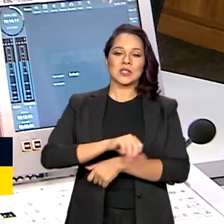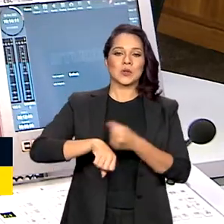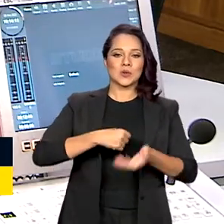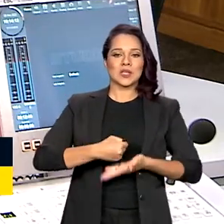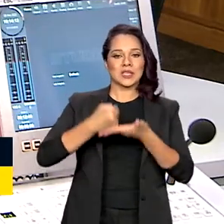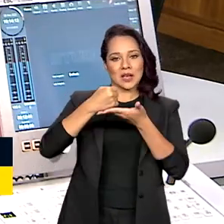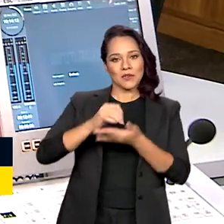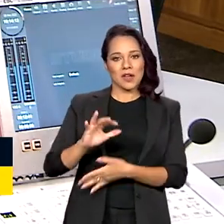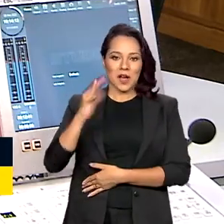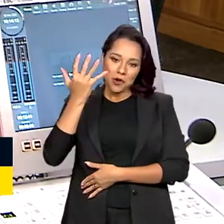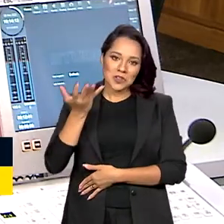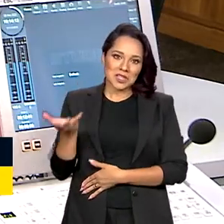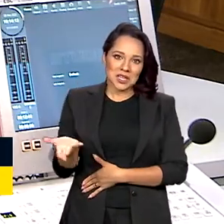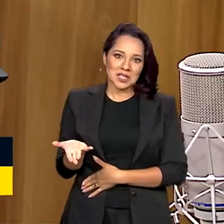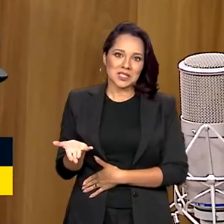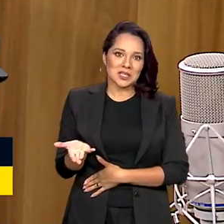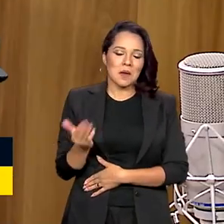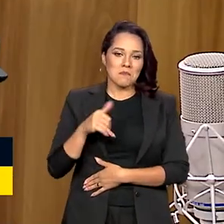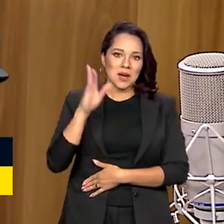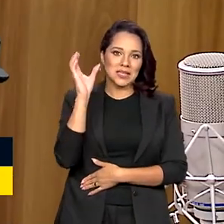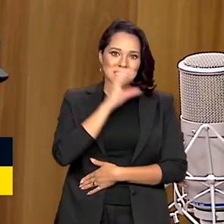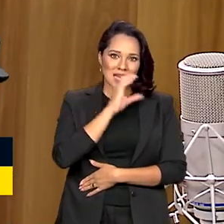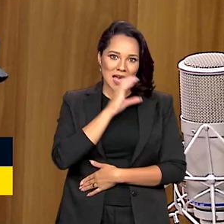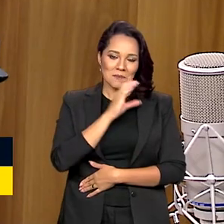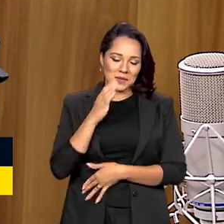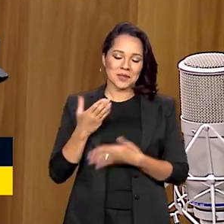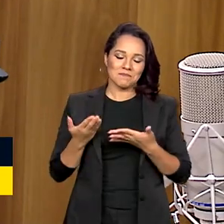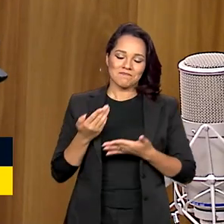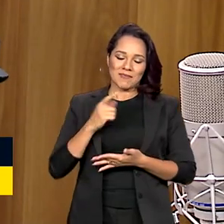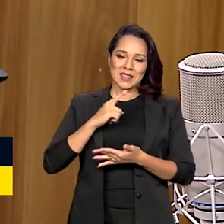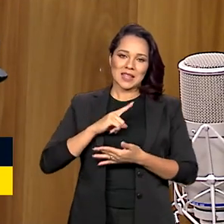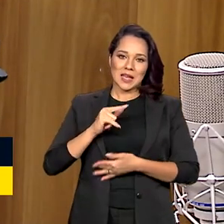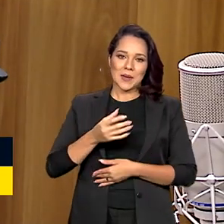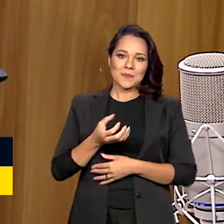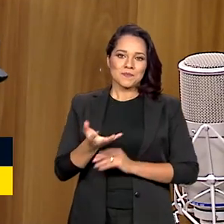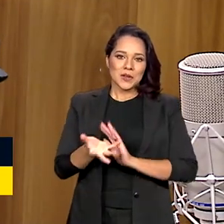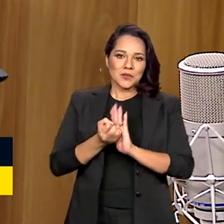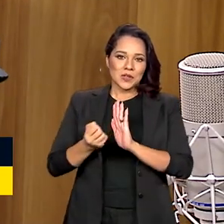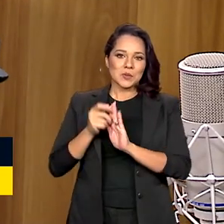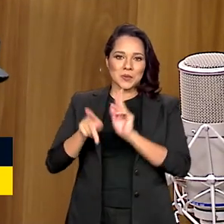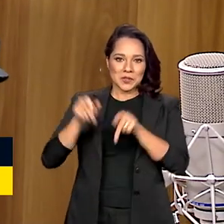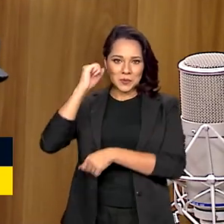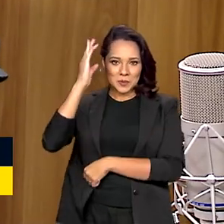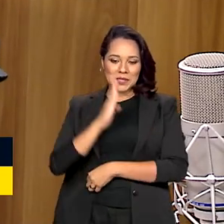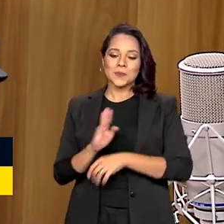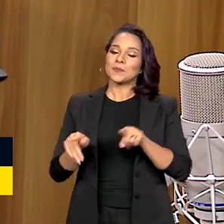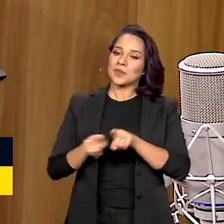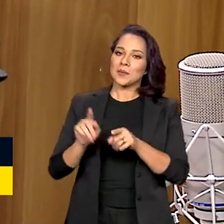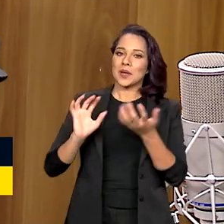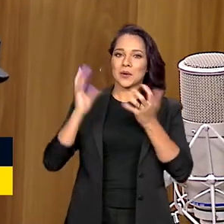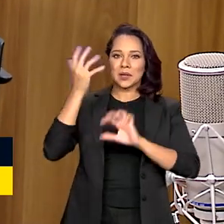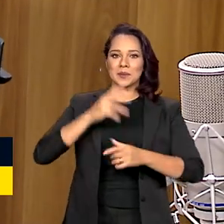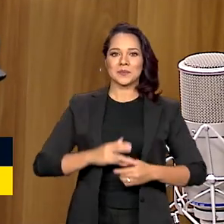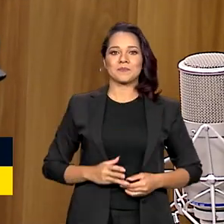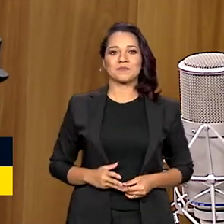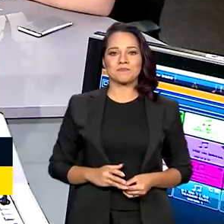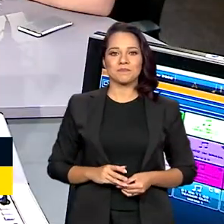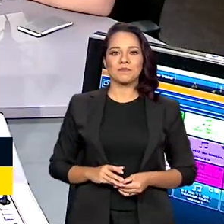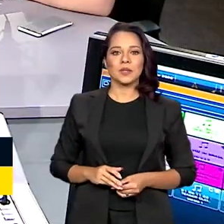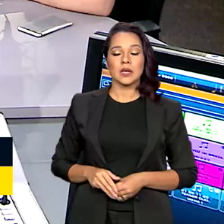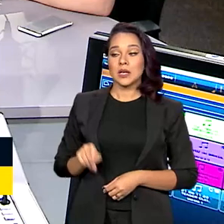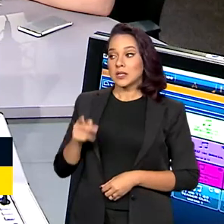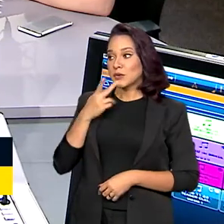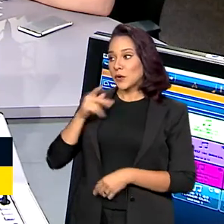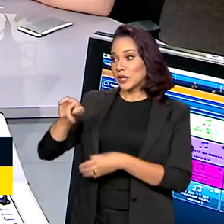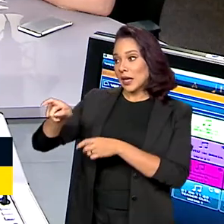sustentável aconteça aí de forma mais rápida e a gente gere benefícios aos brasileiros e também ao clima. O senhor mencionou